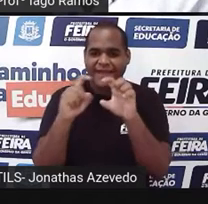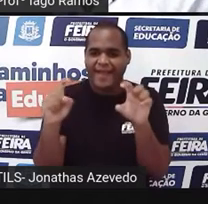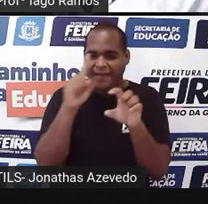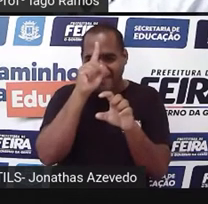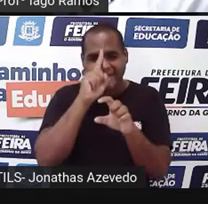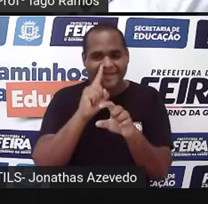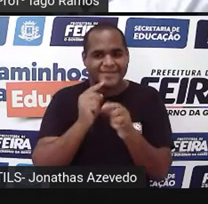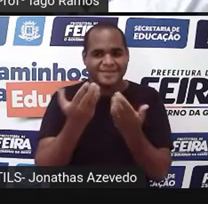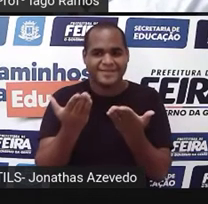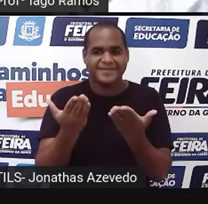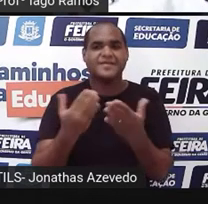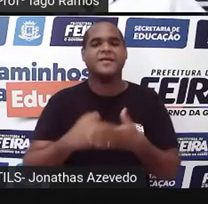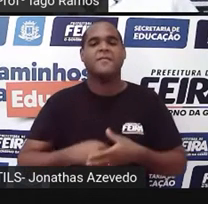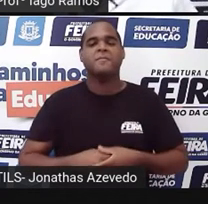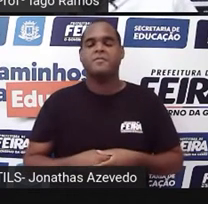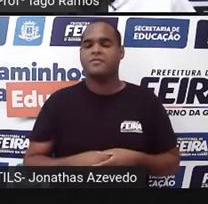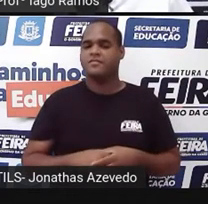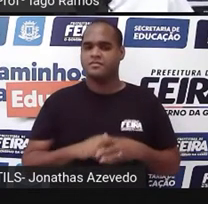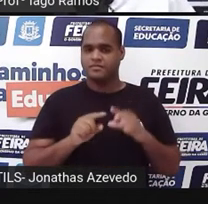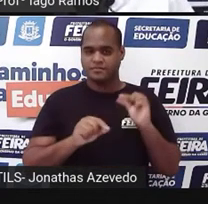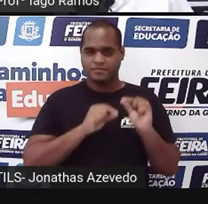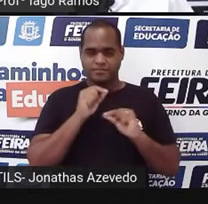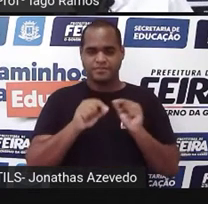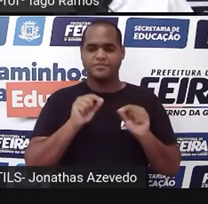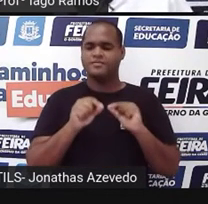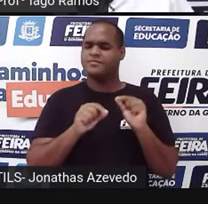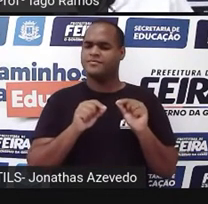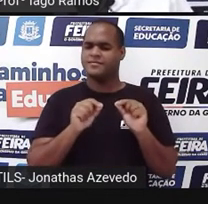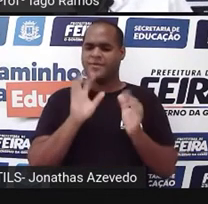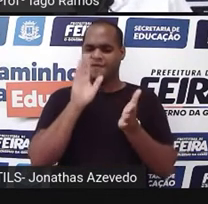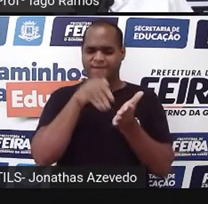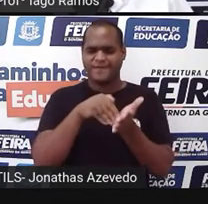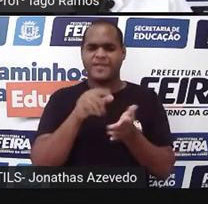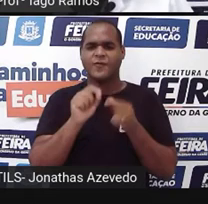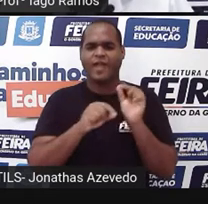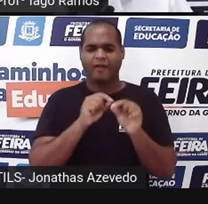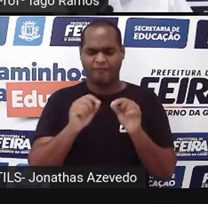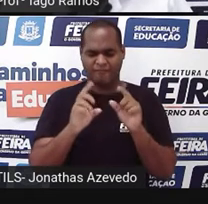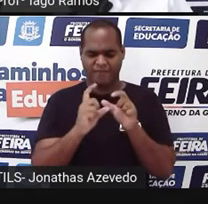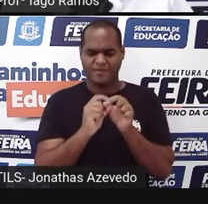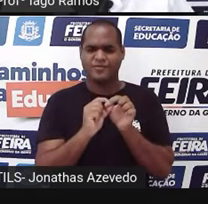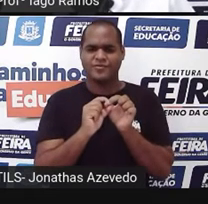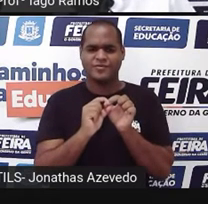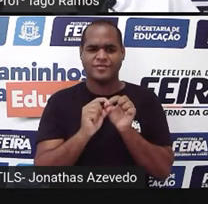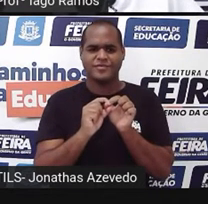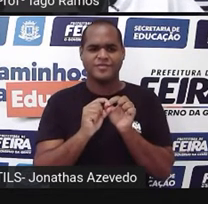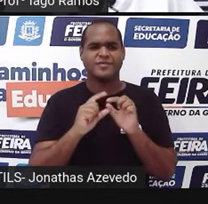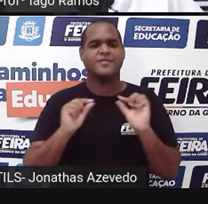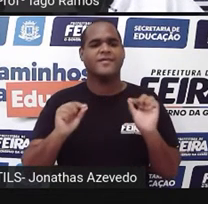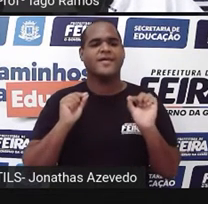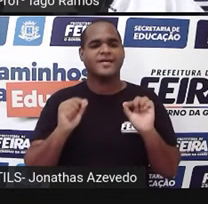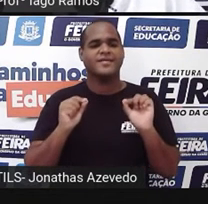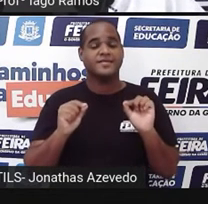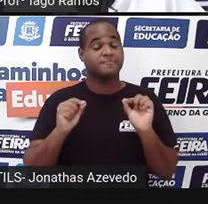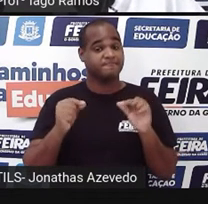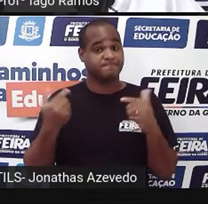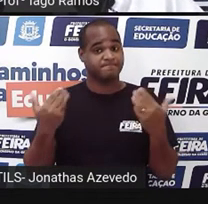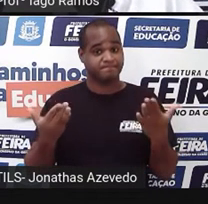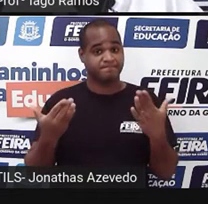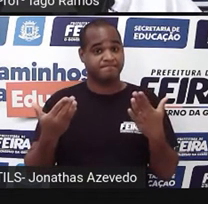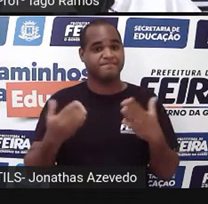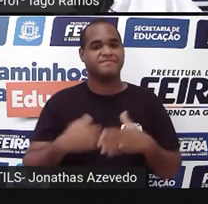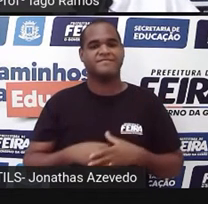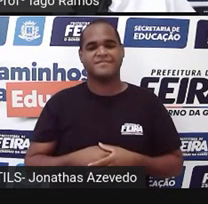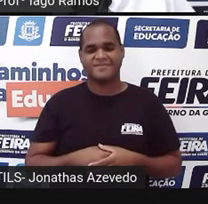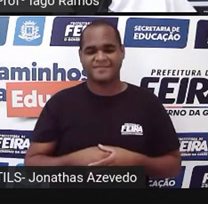infinito e além Mas afinal de contas O que é o infinito Olha que pergunta curiosa